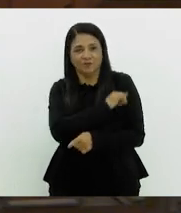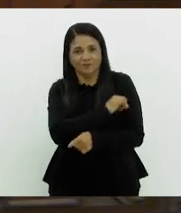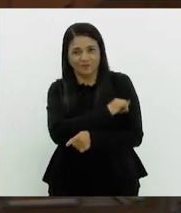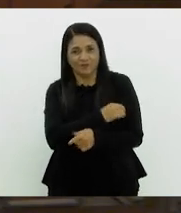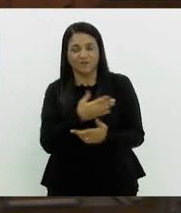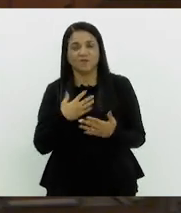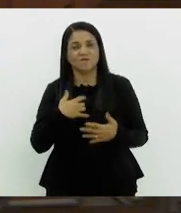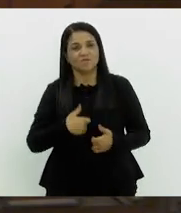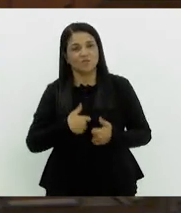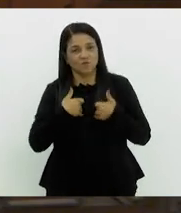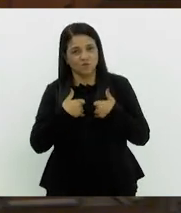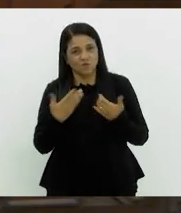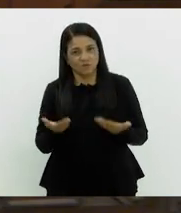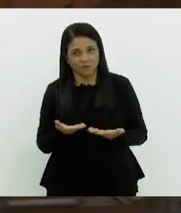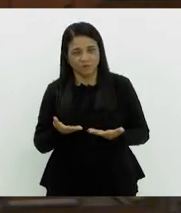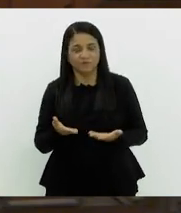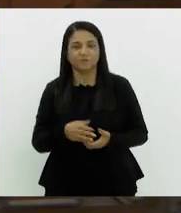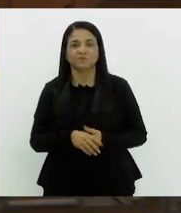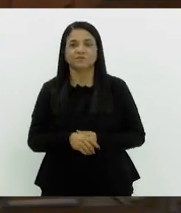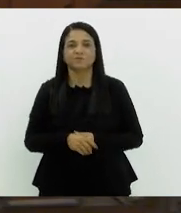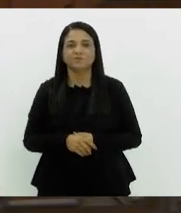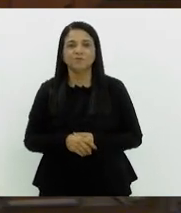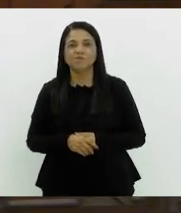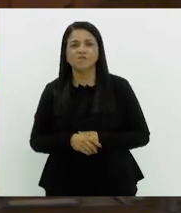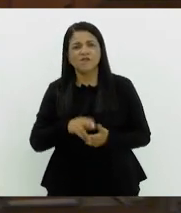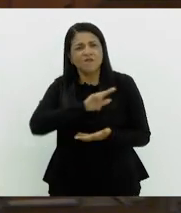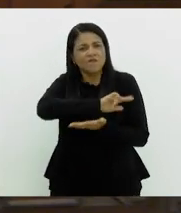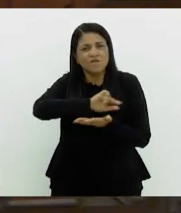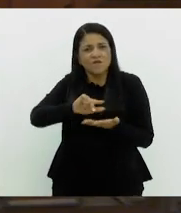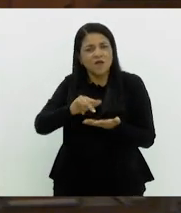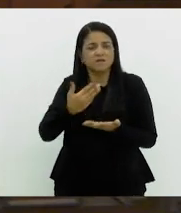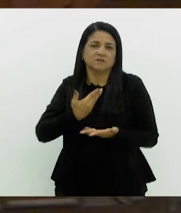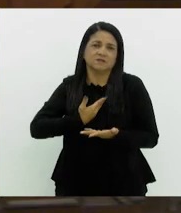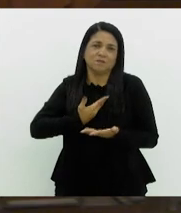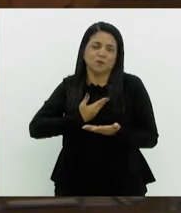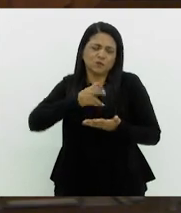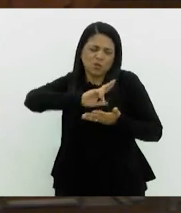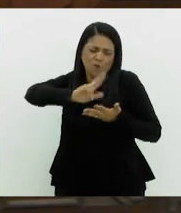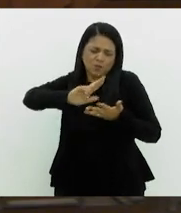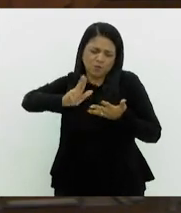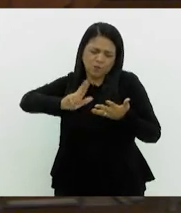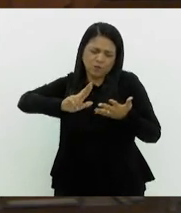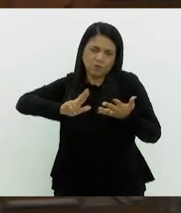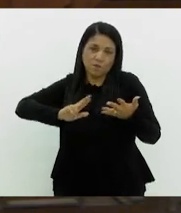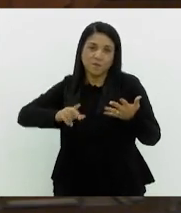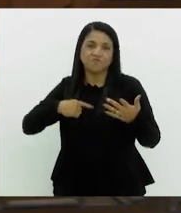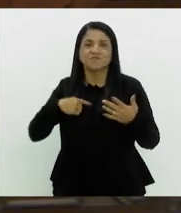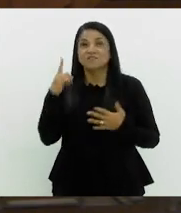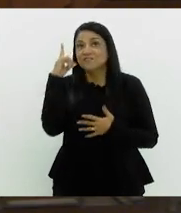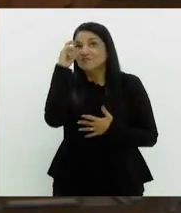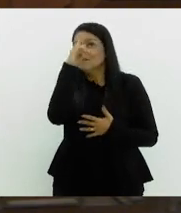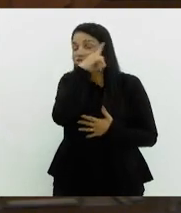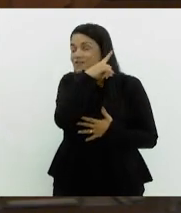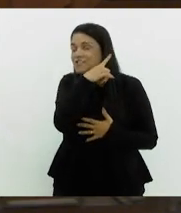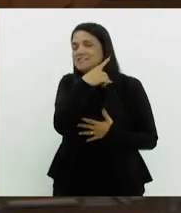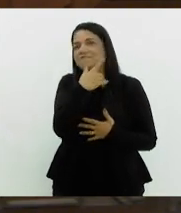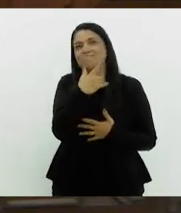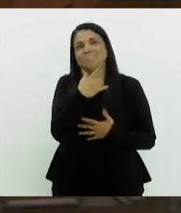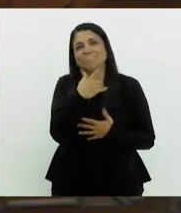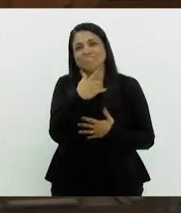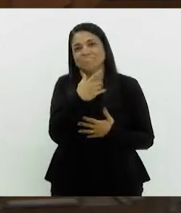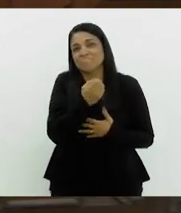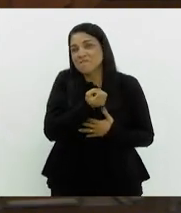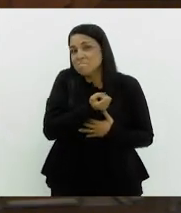E vários outros colegas que nominar aqui seria difícil, de tantas pessoas que a gente